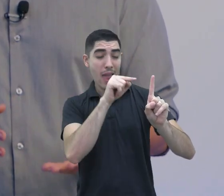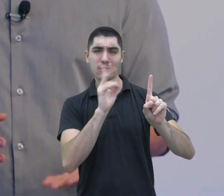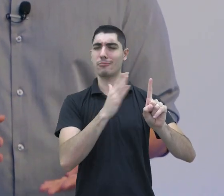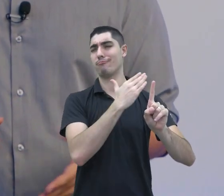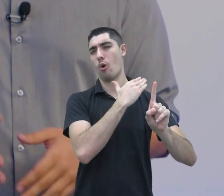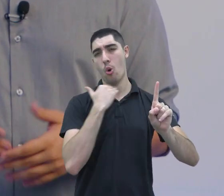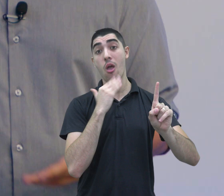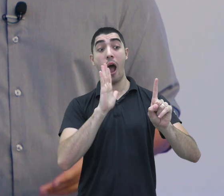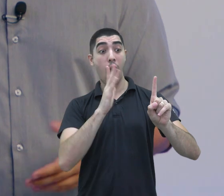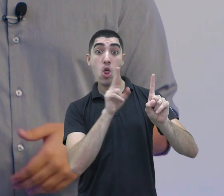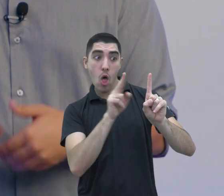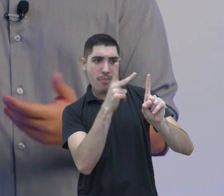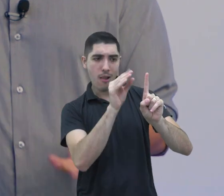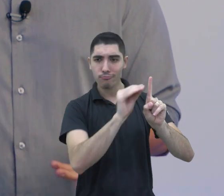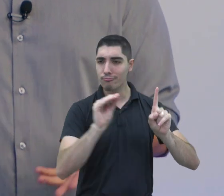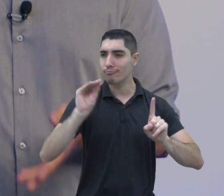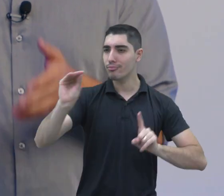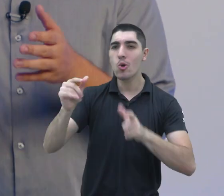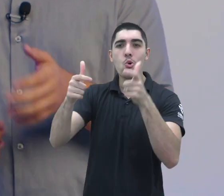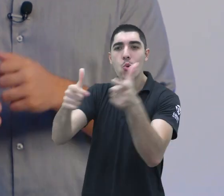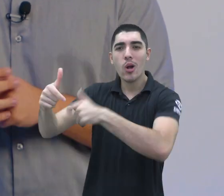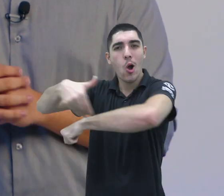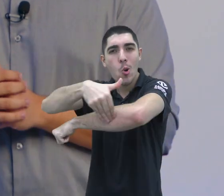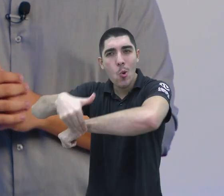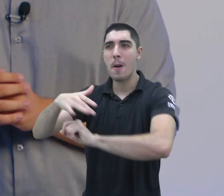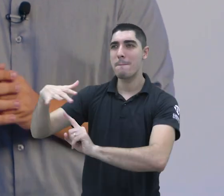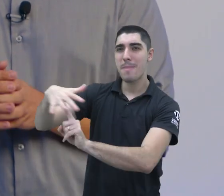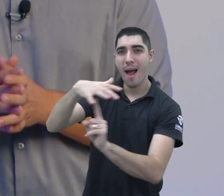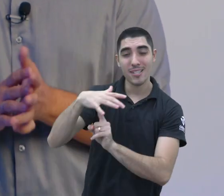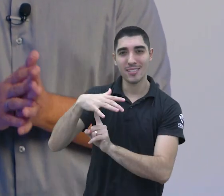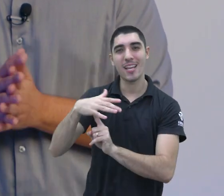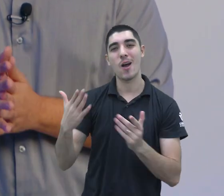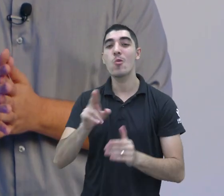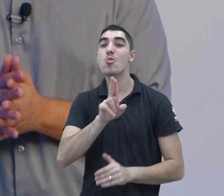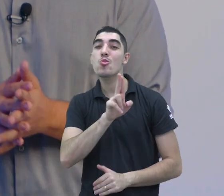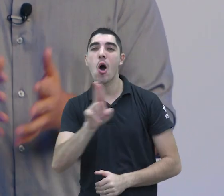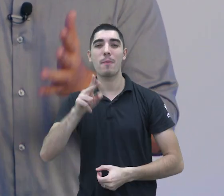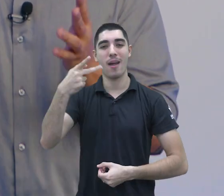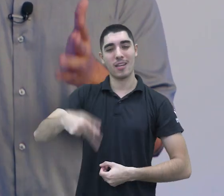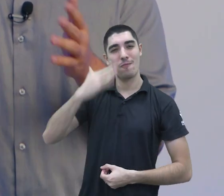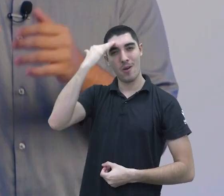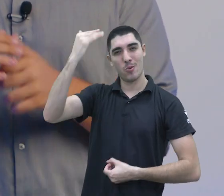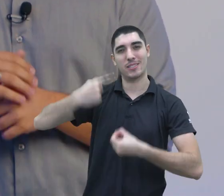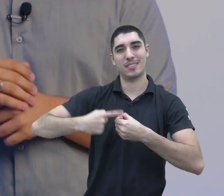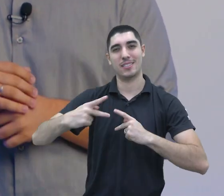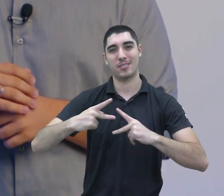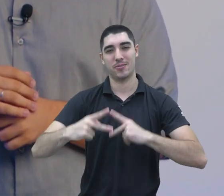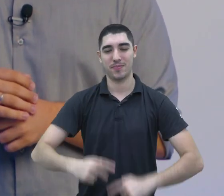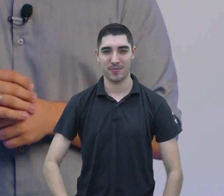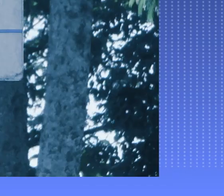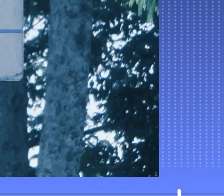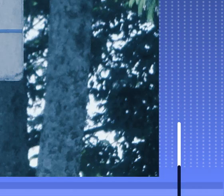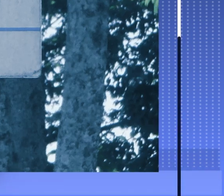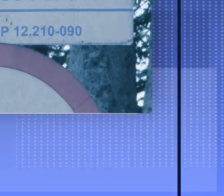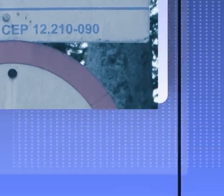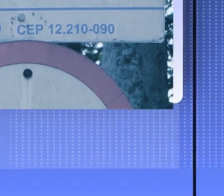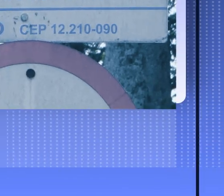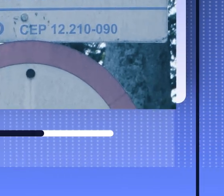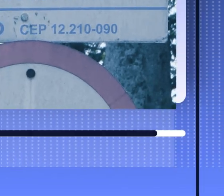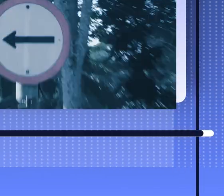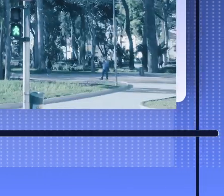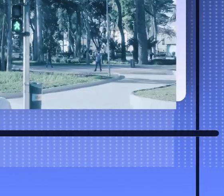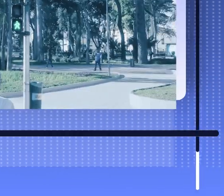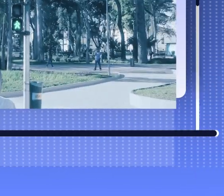são homenageadas em praças, parques e ruas do nosso município. É o quadro Nomes da Cidade.